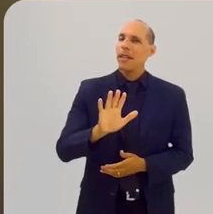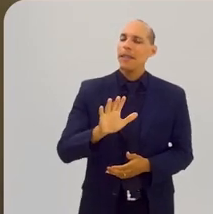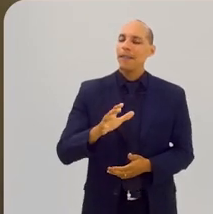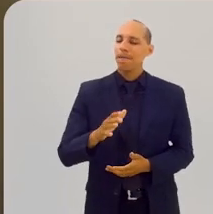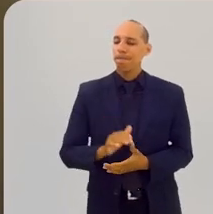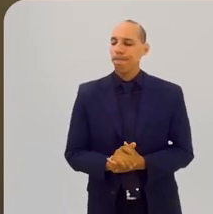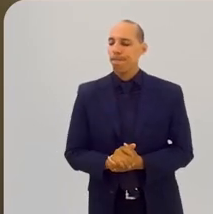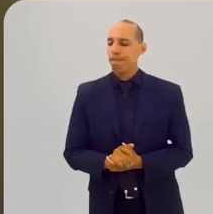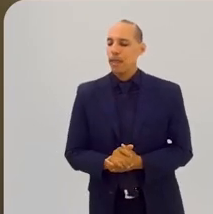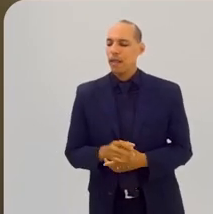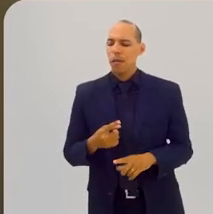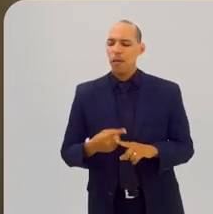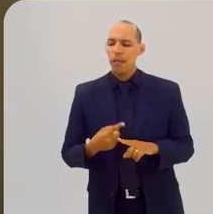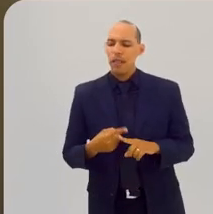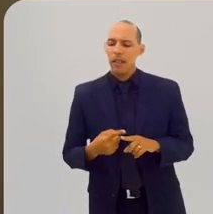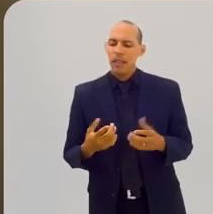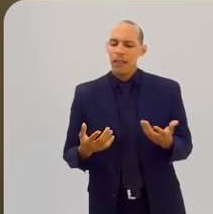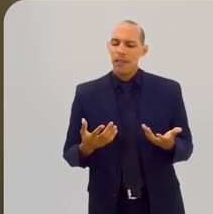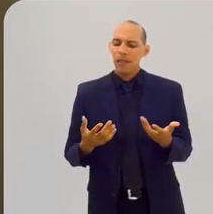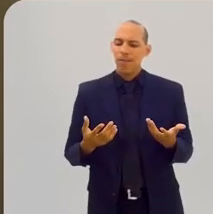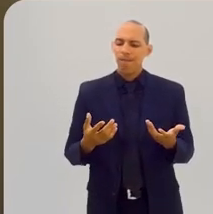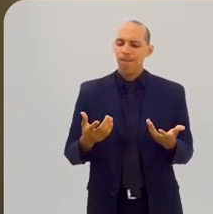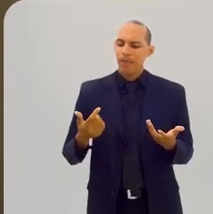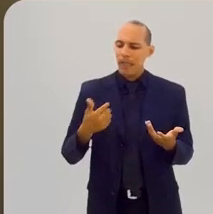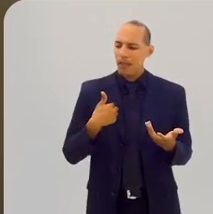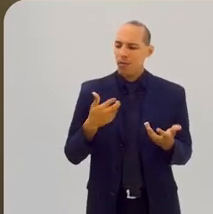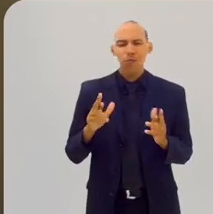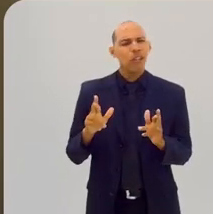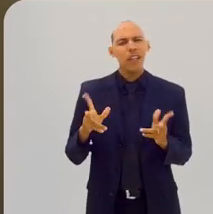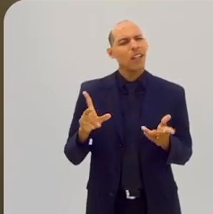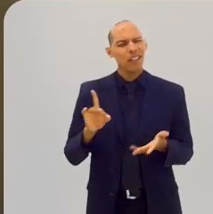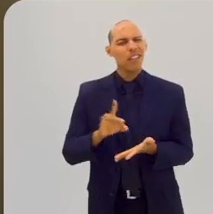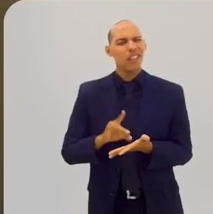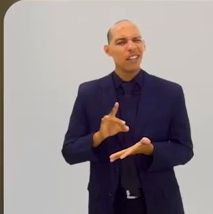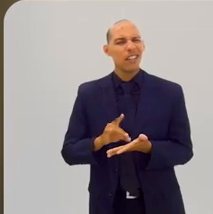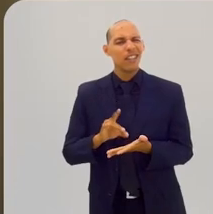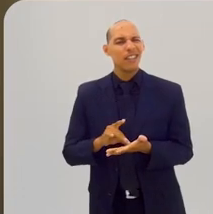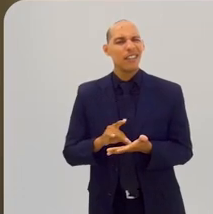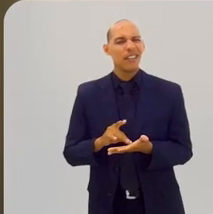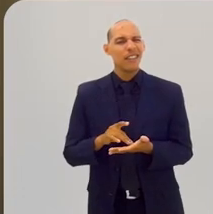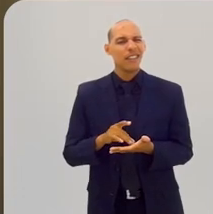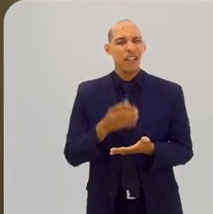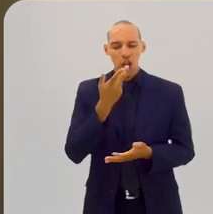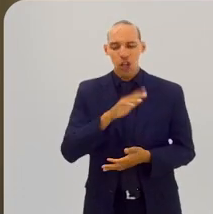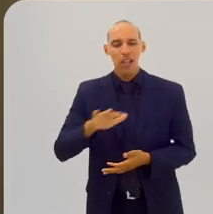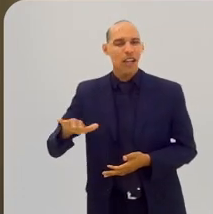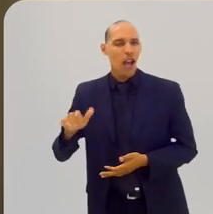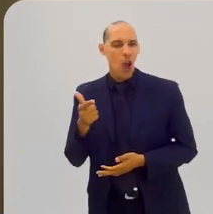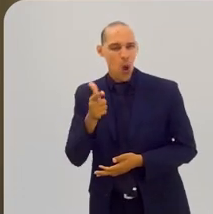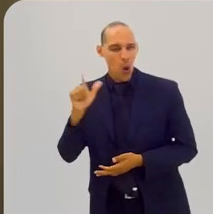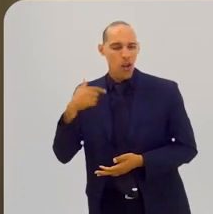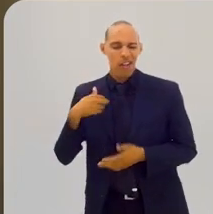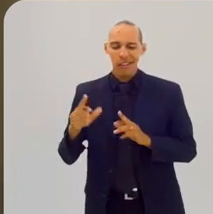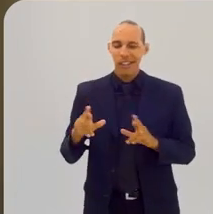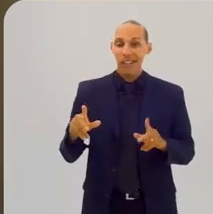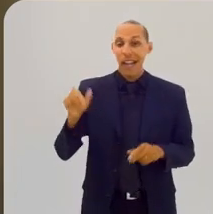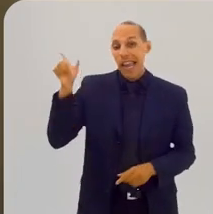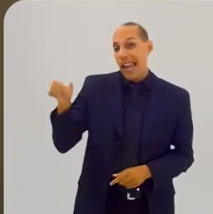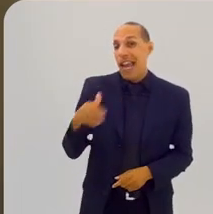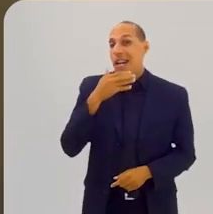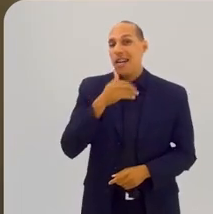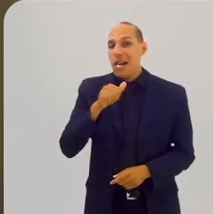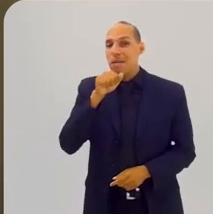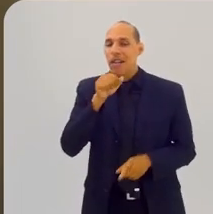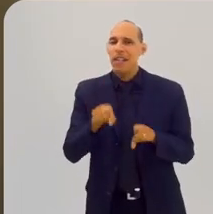era porque eu realmente era uma criança um pouco diferente das outras eu acho isso acho que não